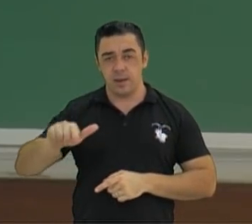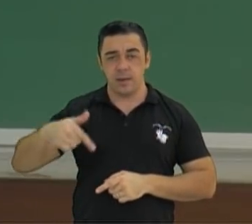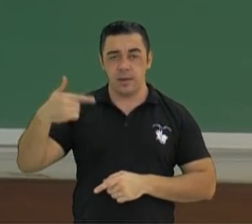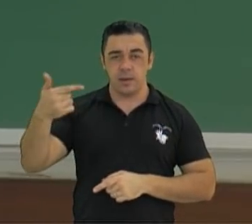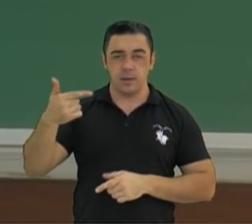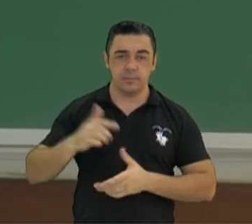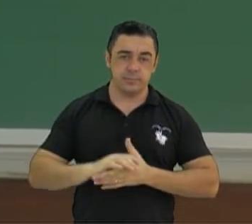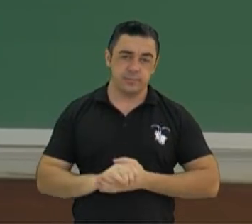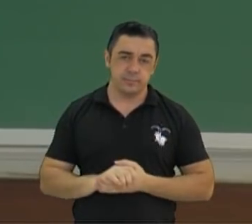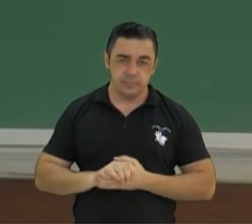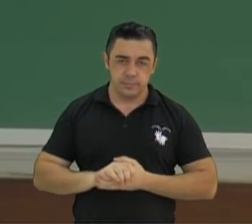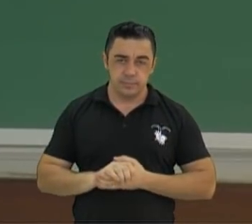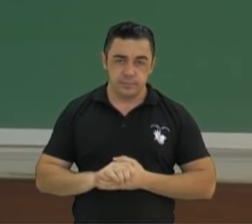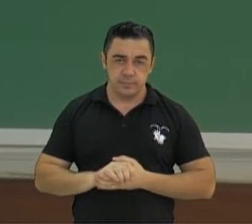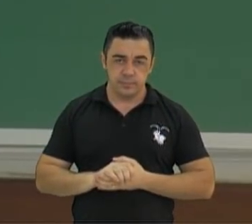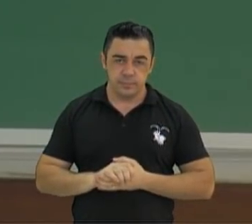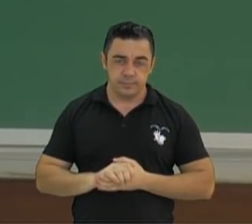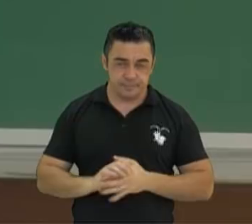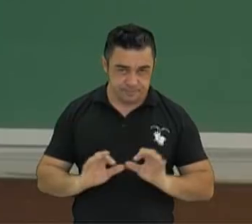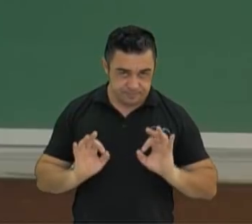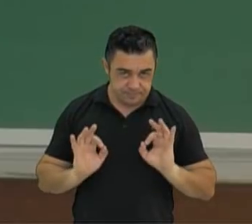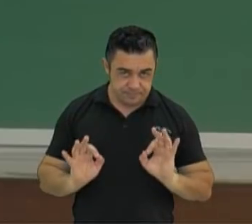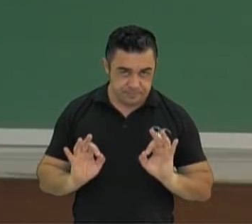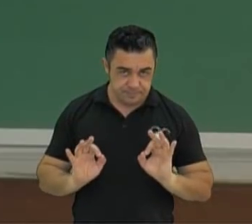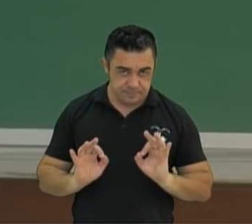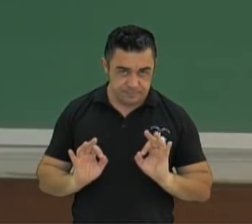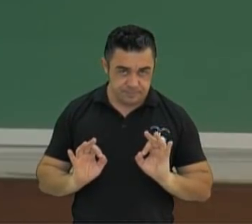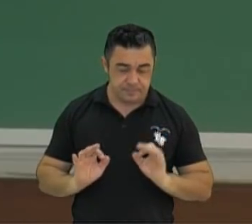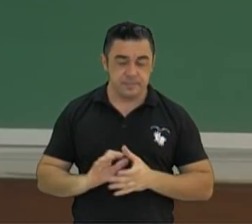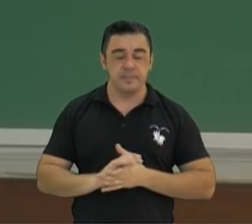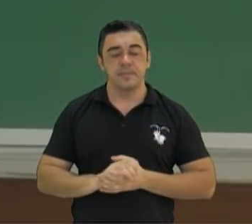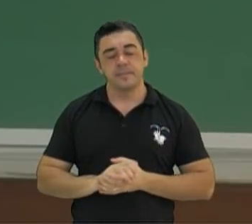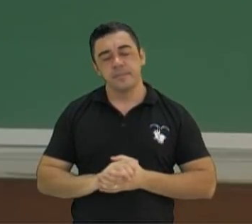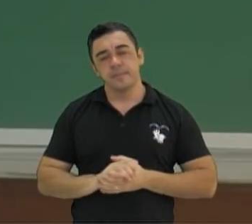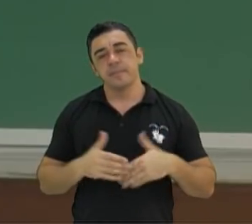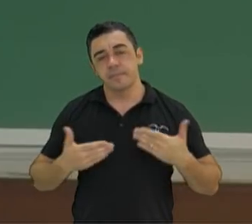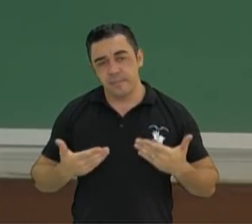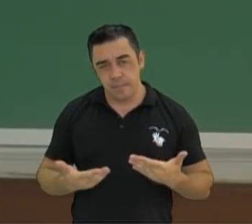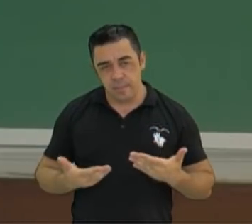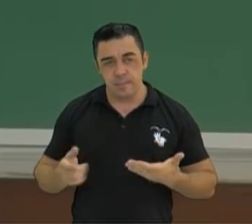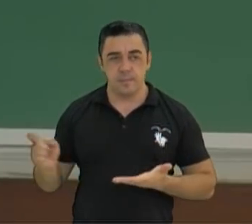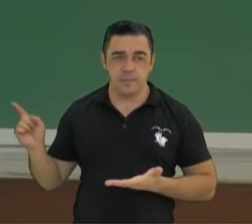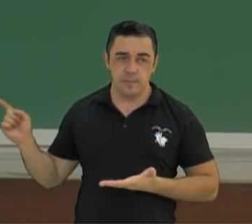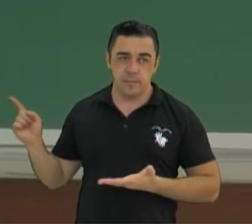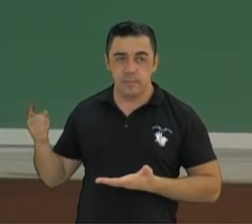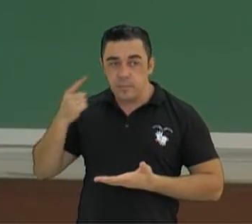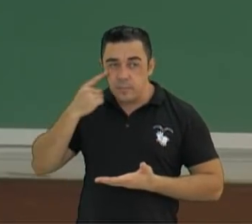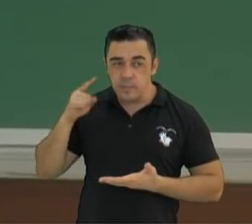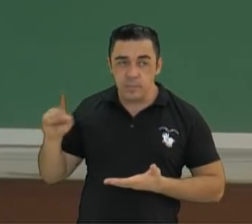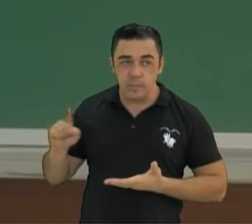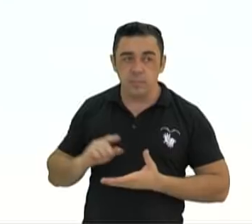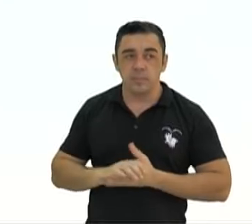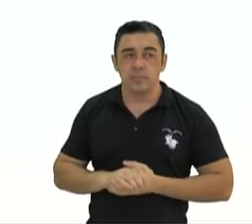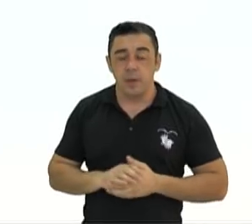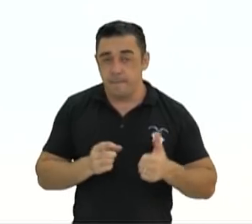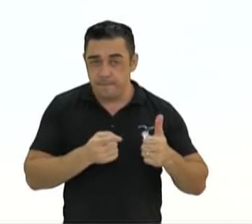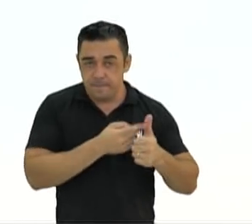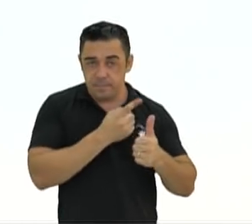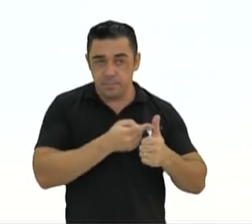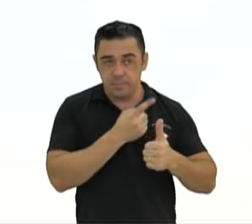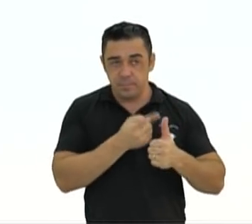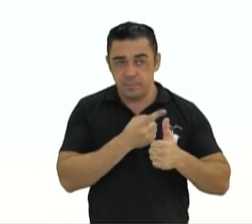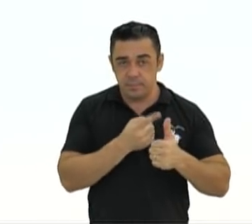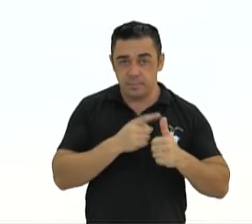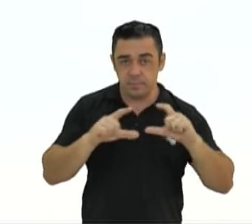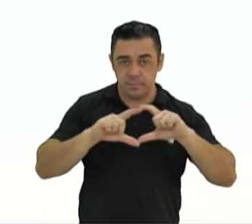calculada como o lado elevado ao quadrado, certinho? Então, vamos resolver, ó. Primeiramente,